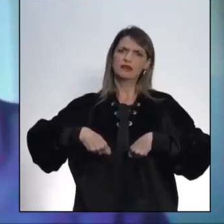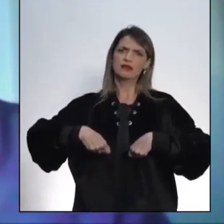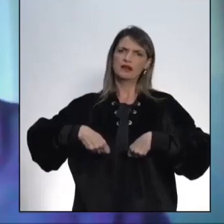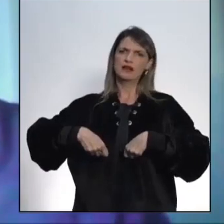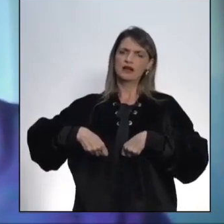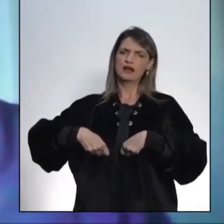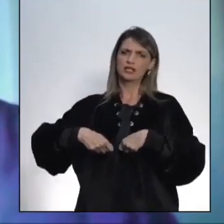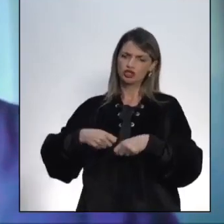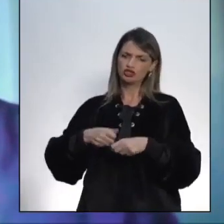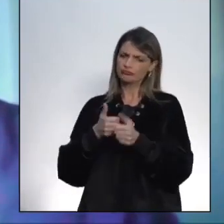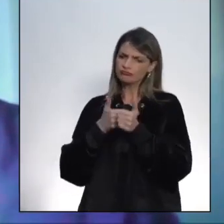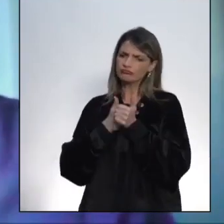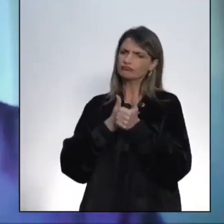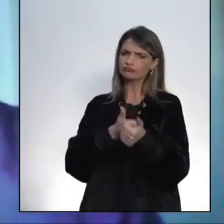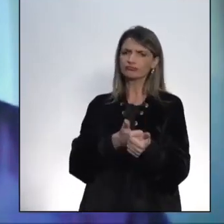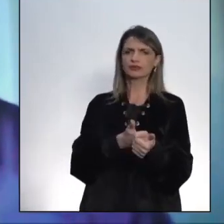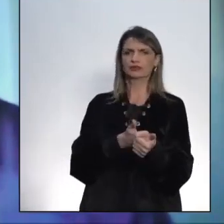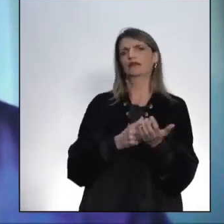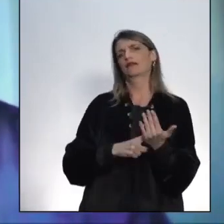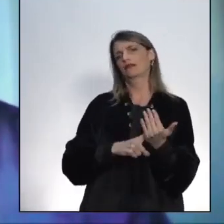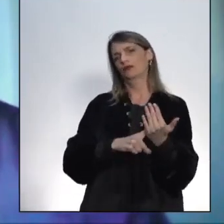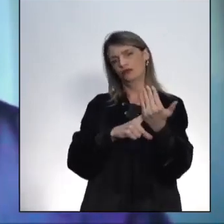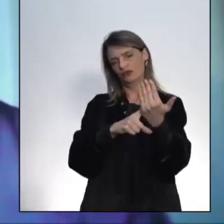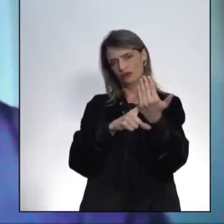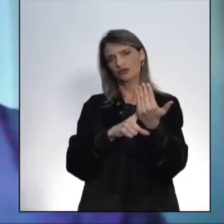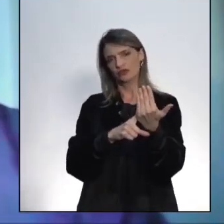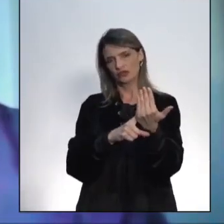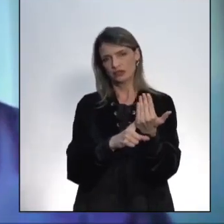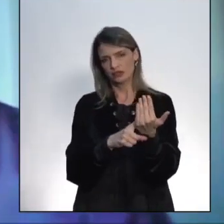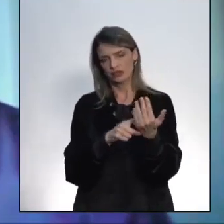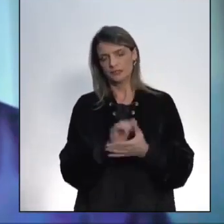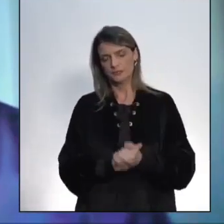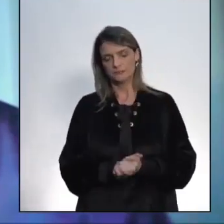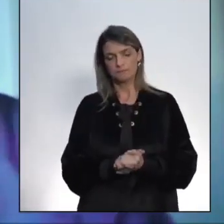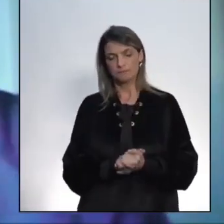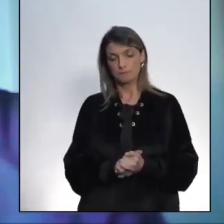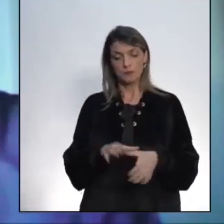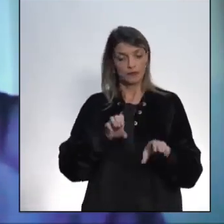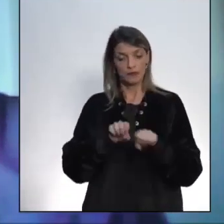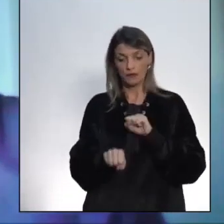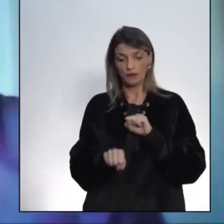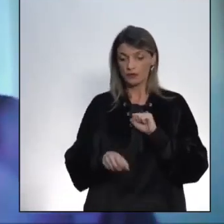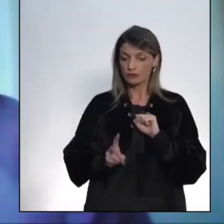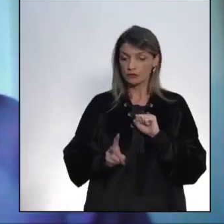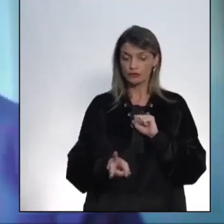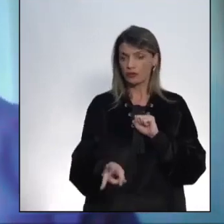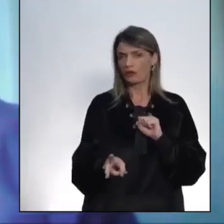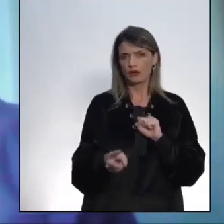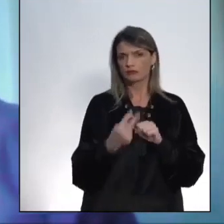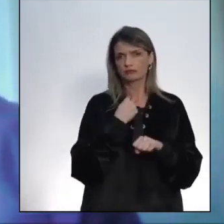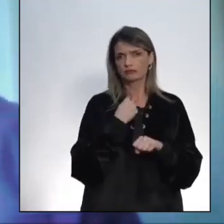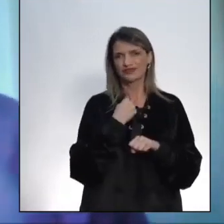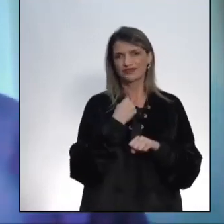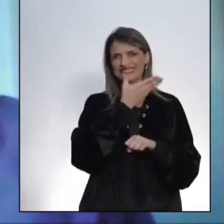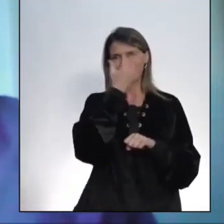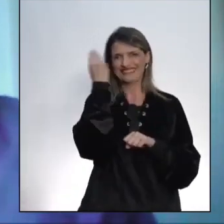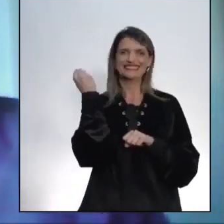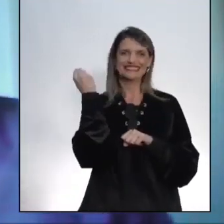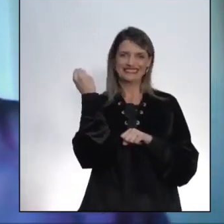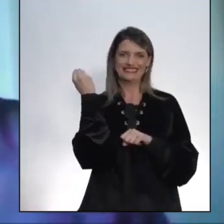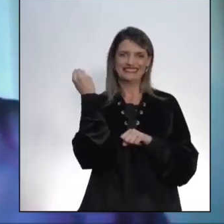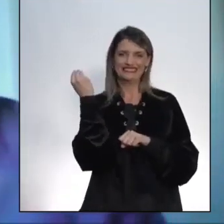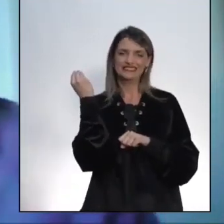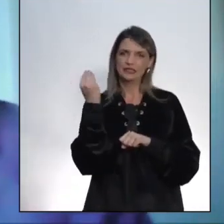esse movimento, e lembrando que essa formação continuada não poderia ter sido esquecida nunca, né? Ela